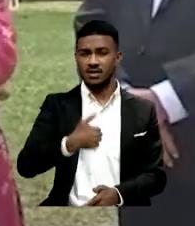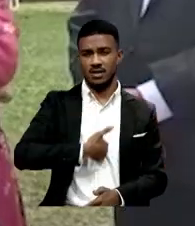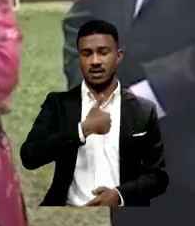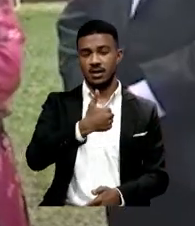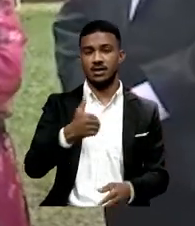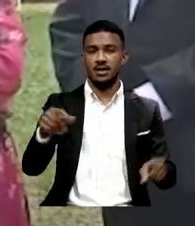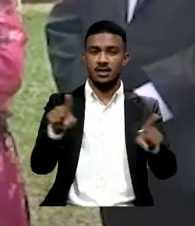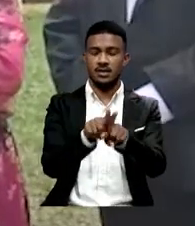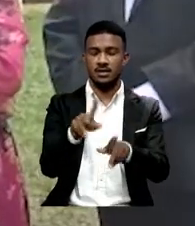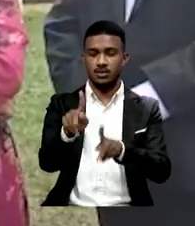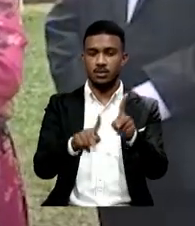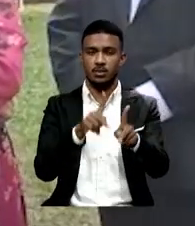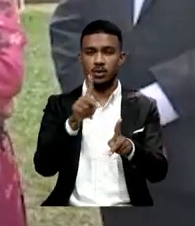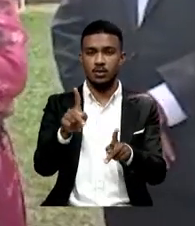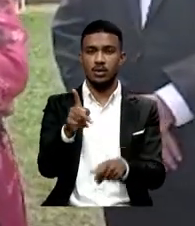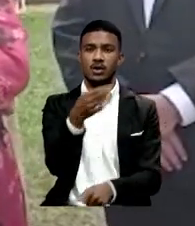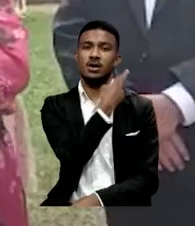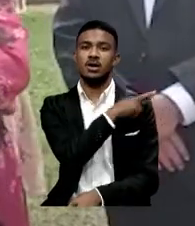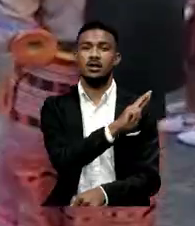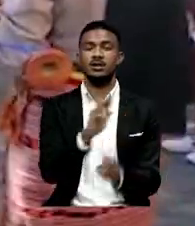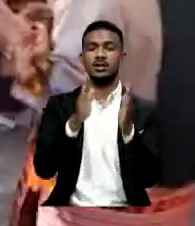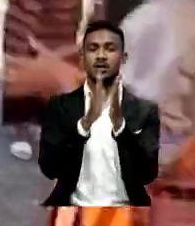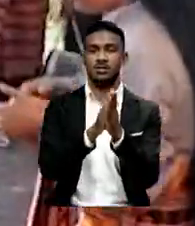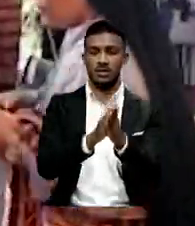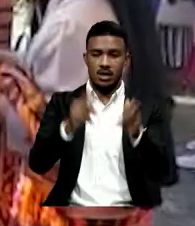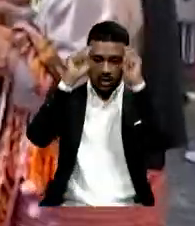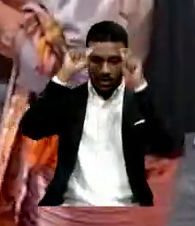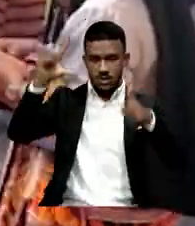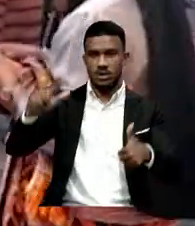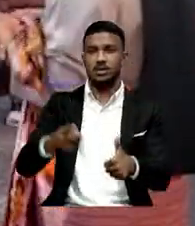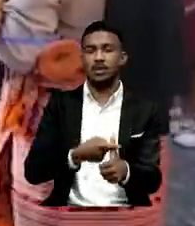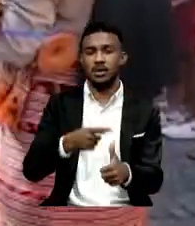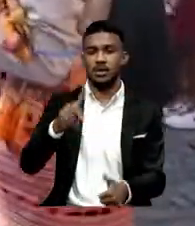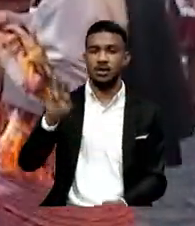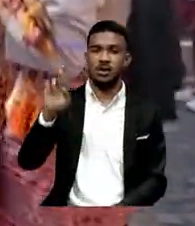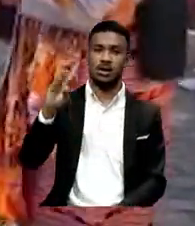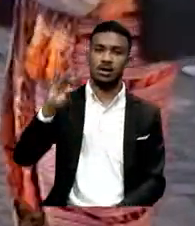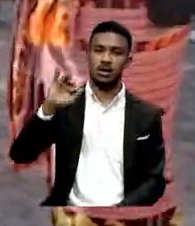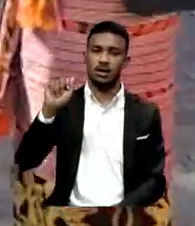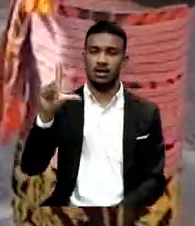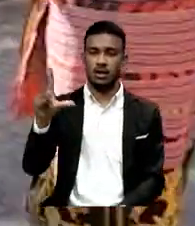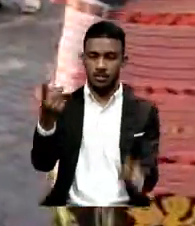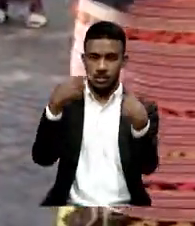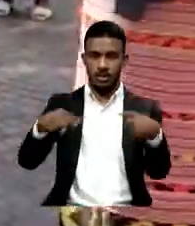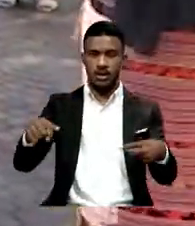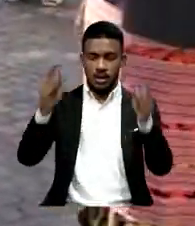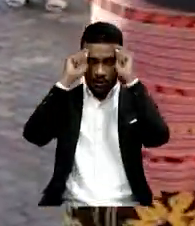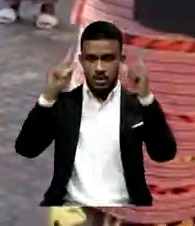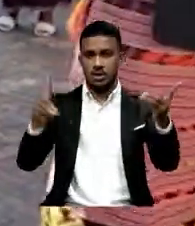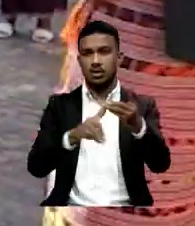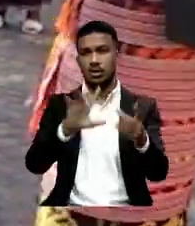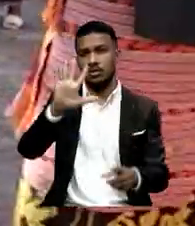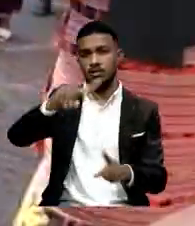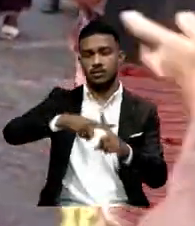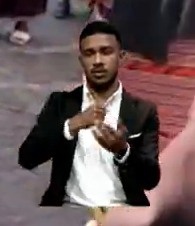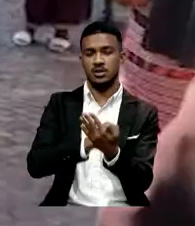povo católico. Timor-Leste é o primeiro cardeal, né? A delegação se fila mais Timor-Leste e a Loron Lima fulano setembro. No